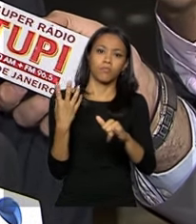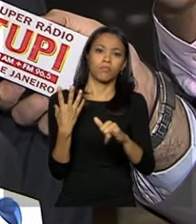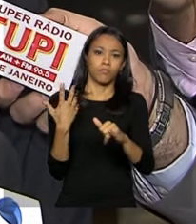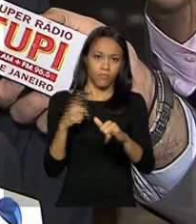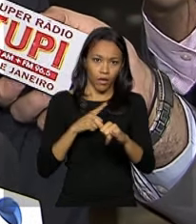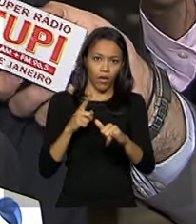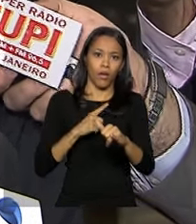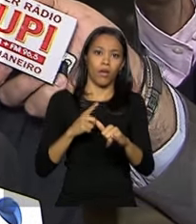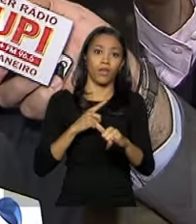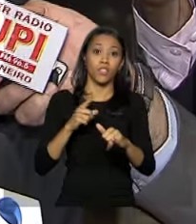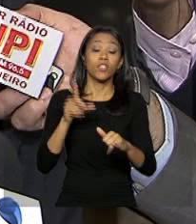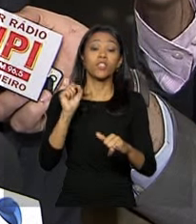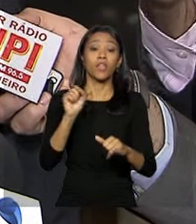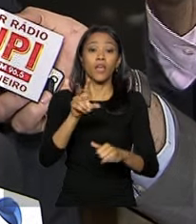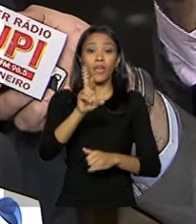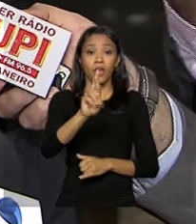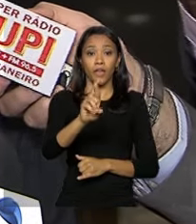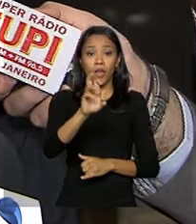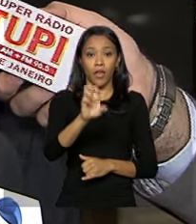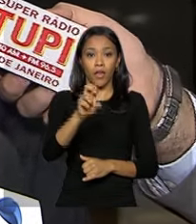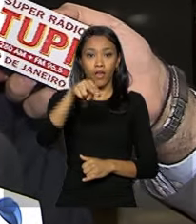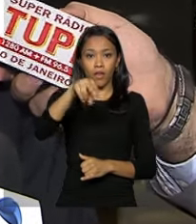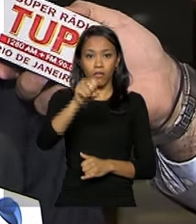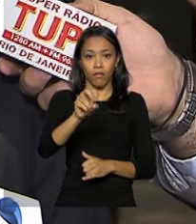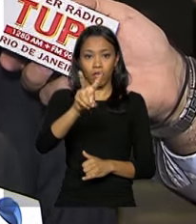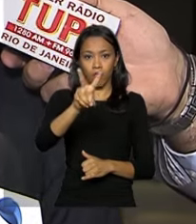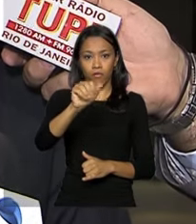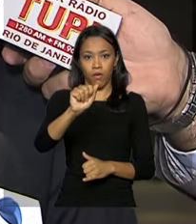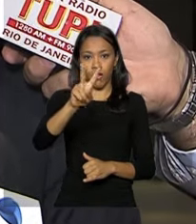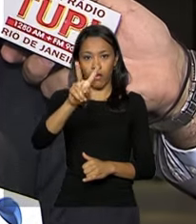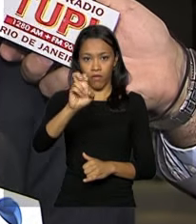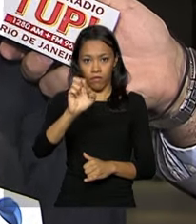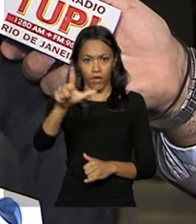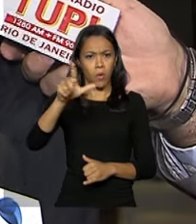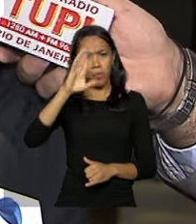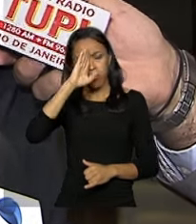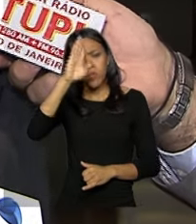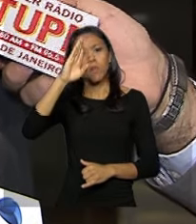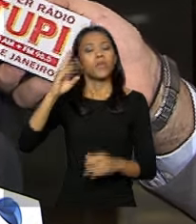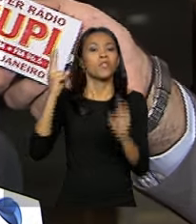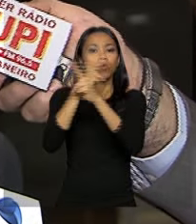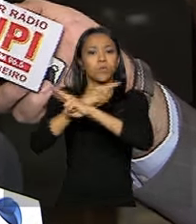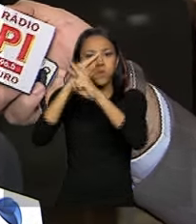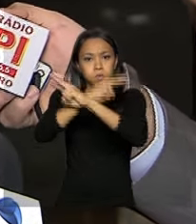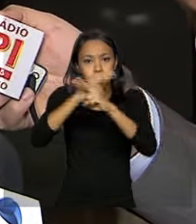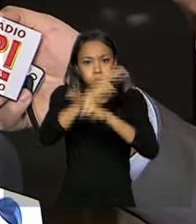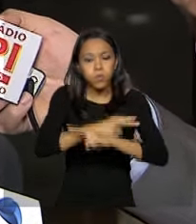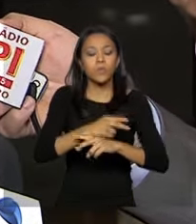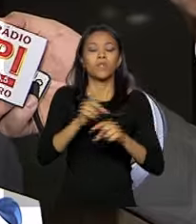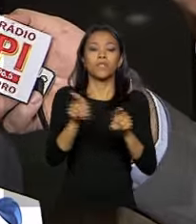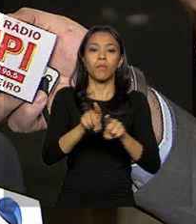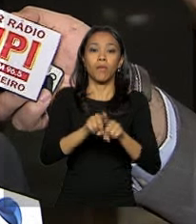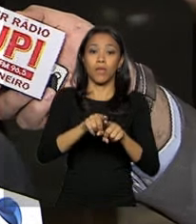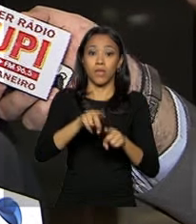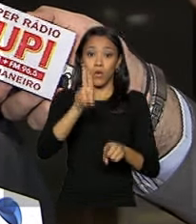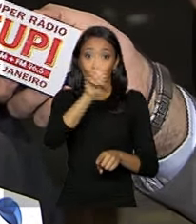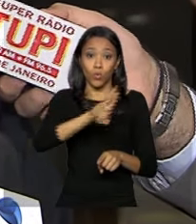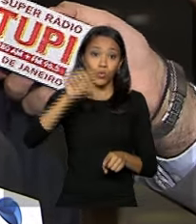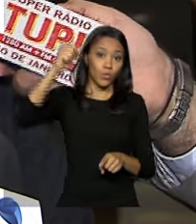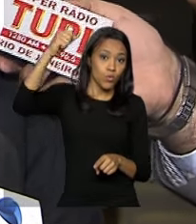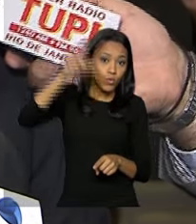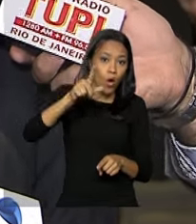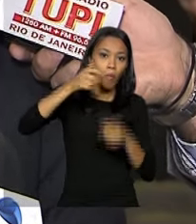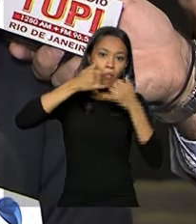de energia renovável, sobretudo a energia eólica, a energia solar. Portanto, nesse campo